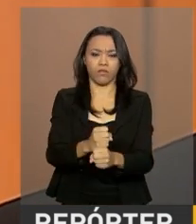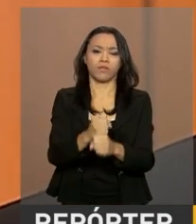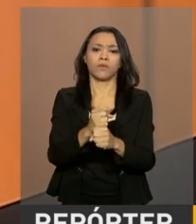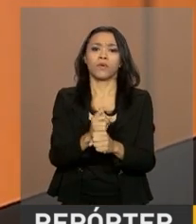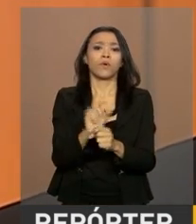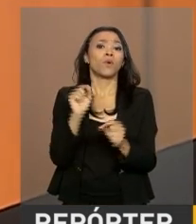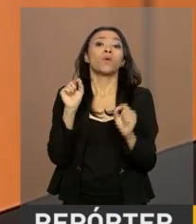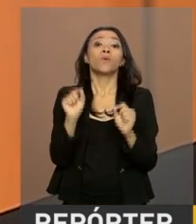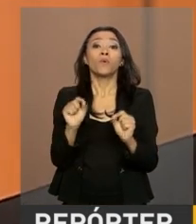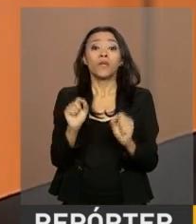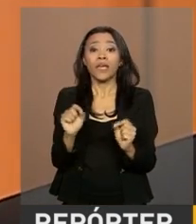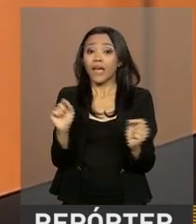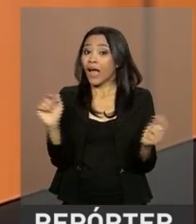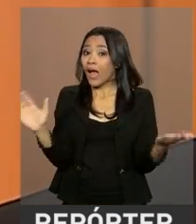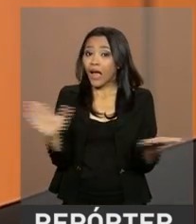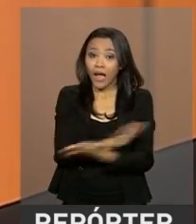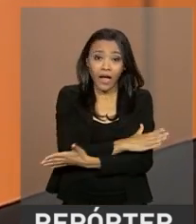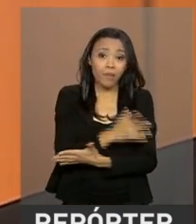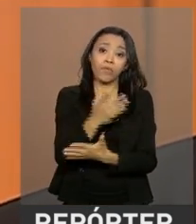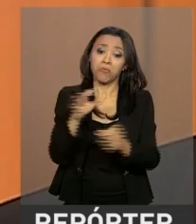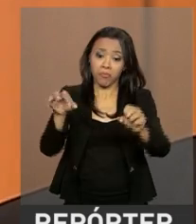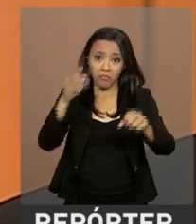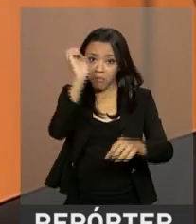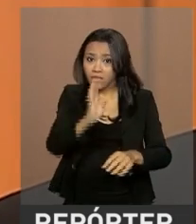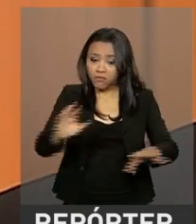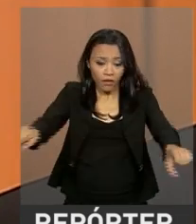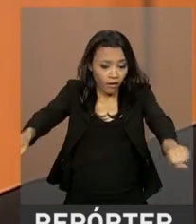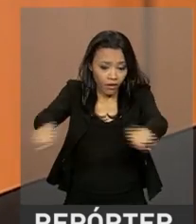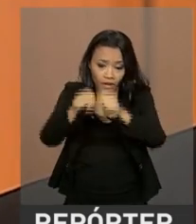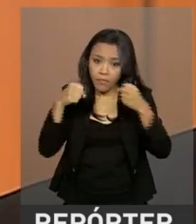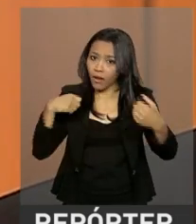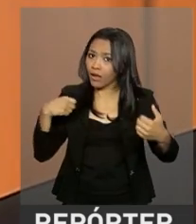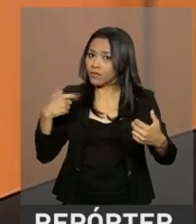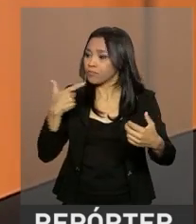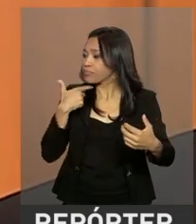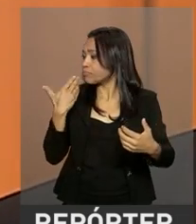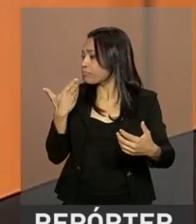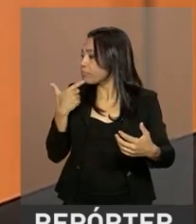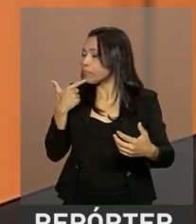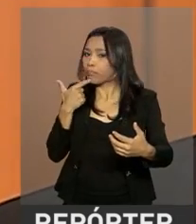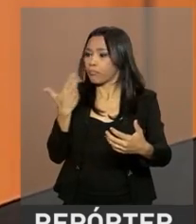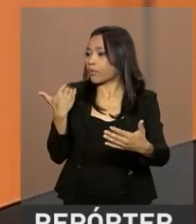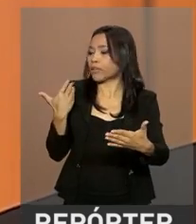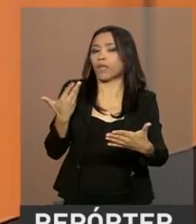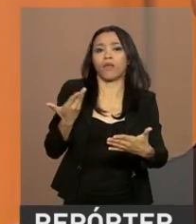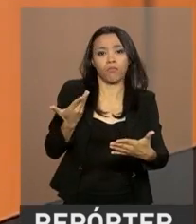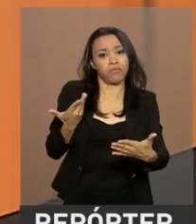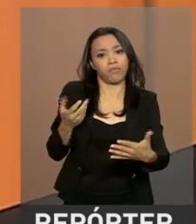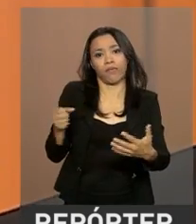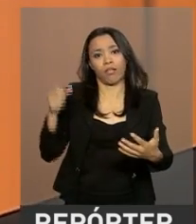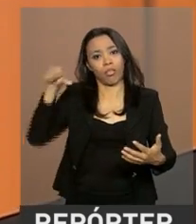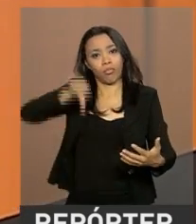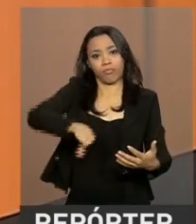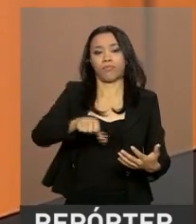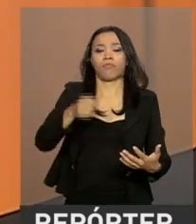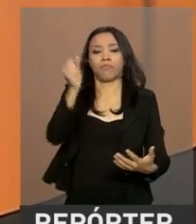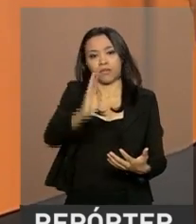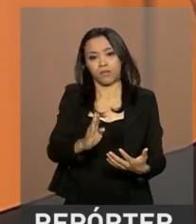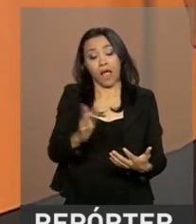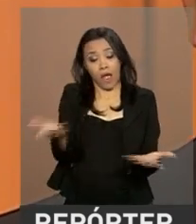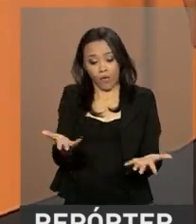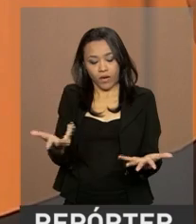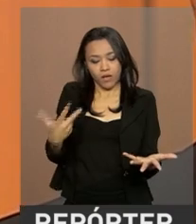com recurso para educação é o Brasil quebrado como estava até bem pouco tempo atrás quando o Brasil se recupera pelo